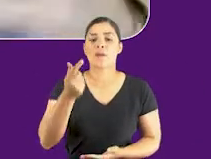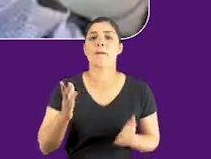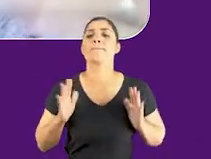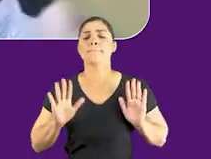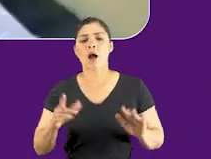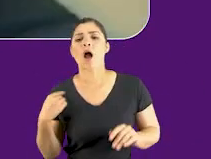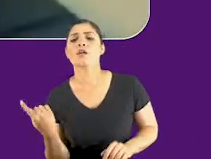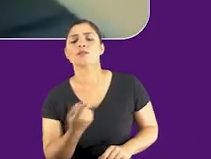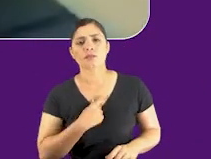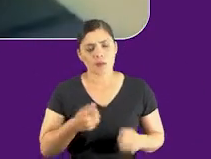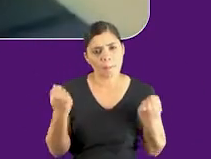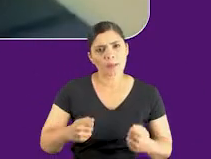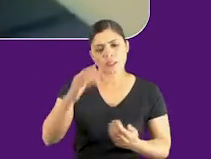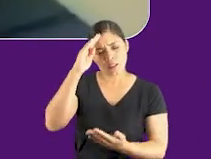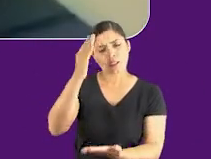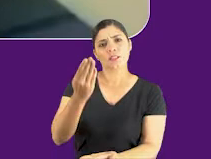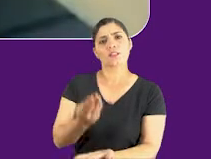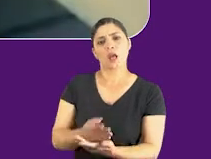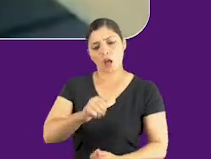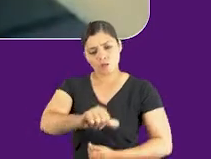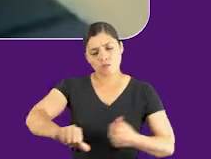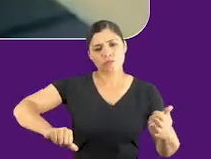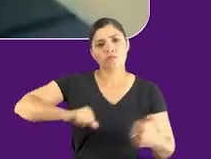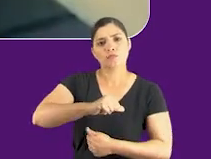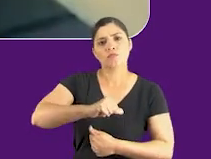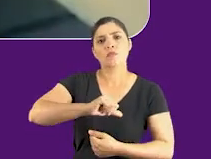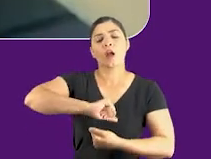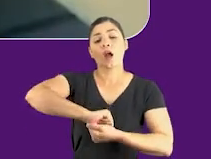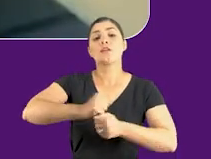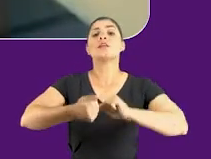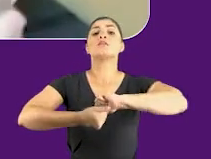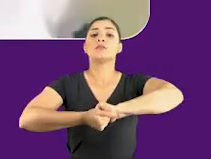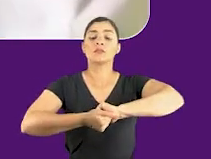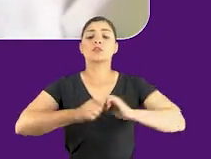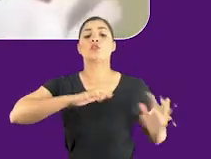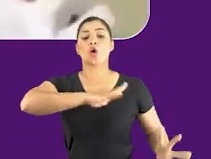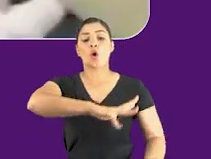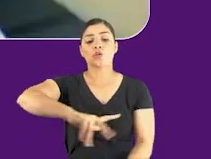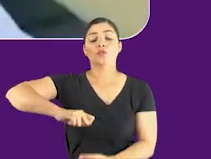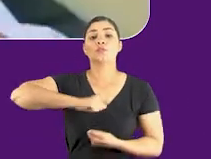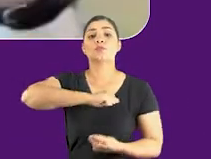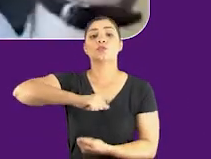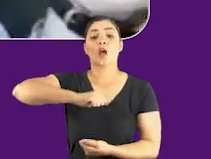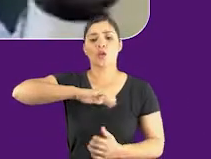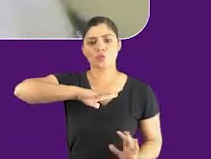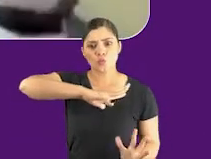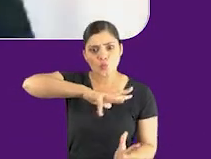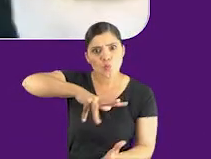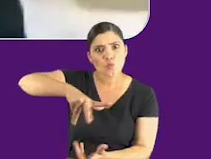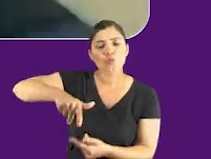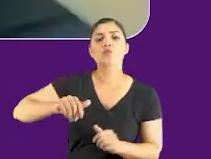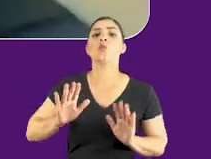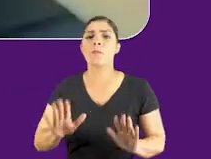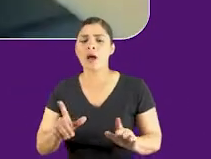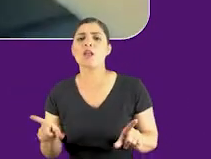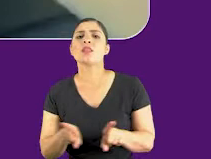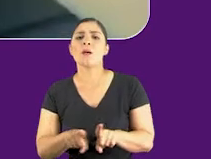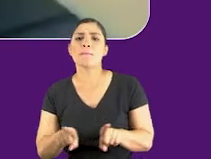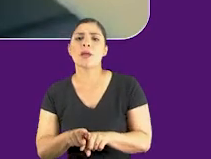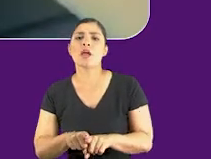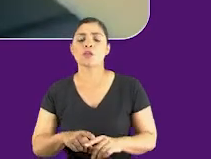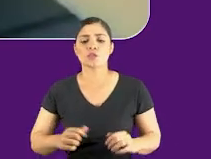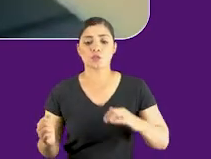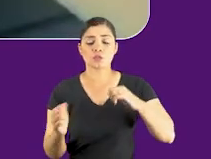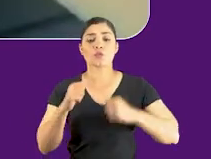acreditar que é uma transformação e uma transformação muito importante para a sustentabilidade não só do planeta mas do negócio